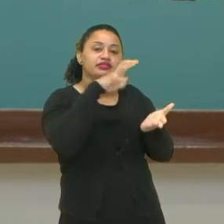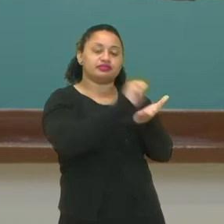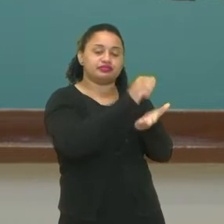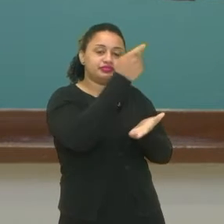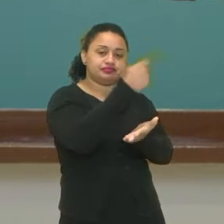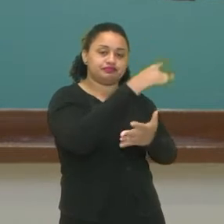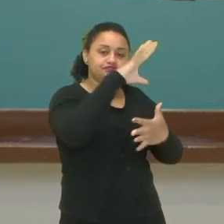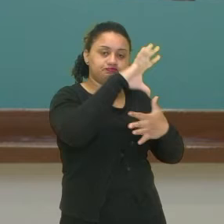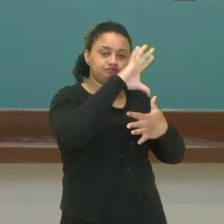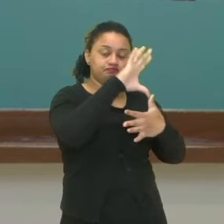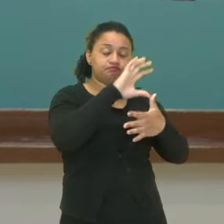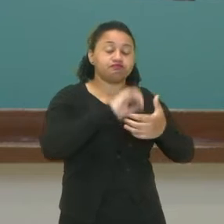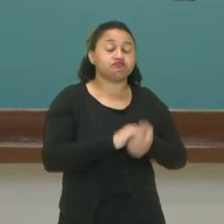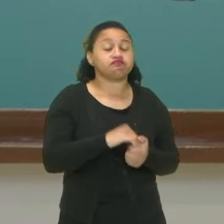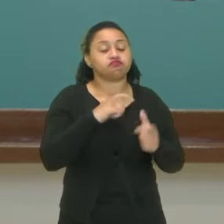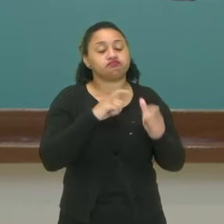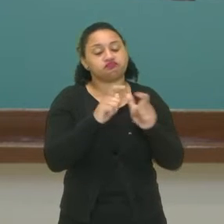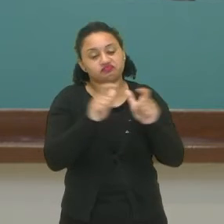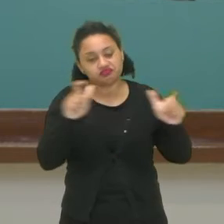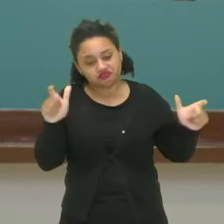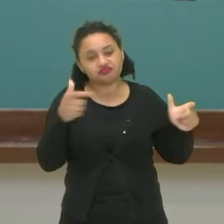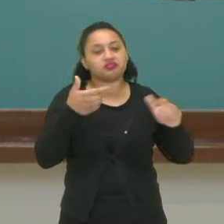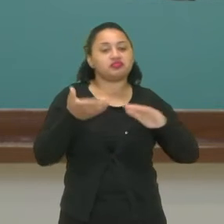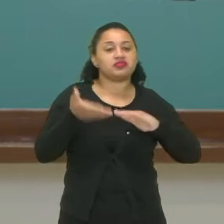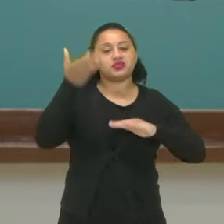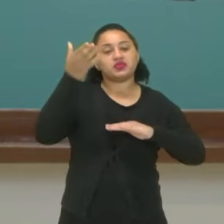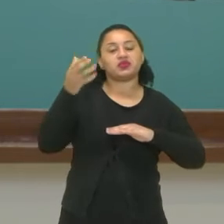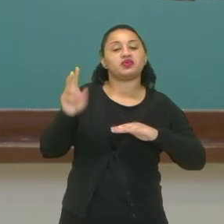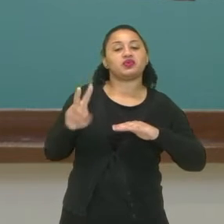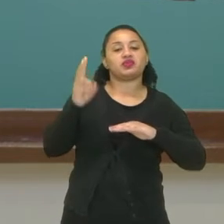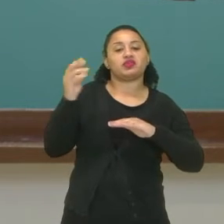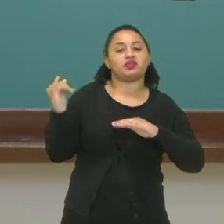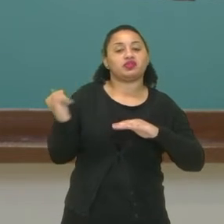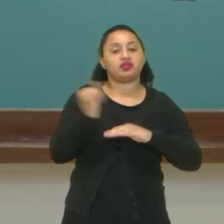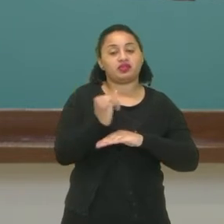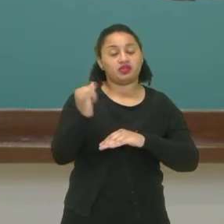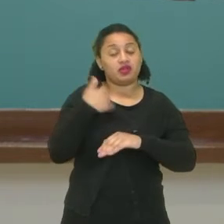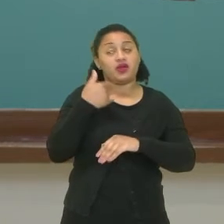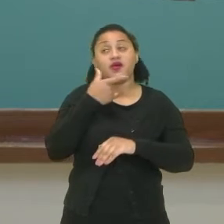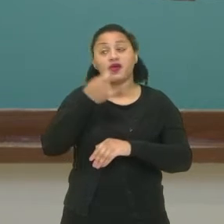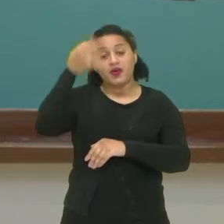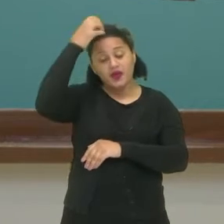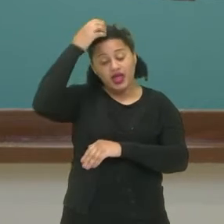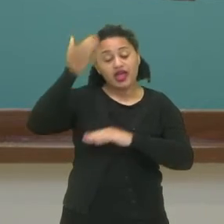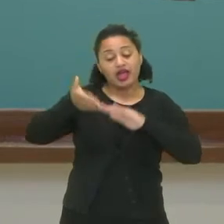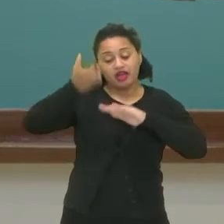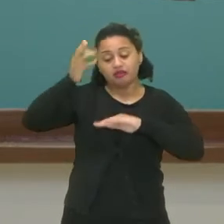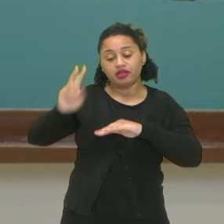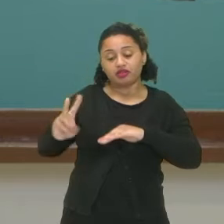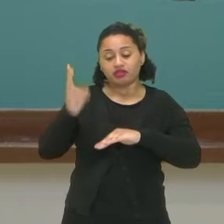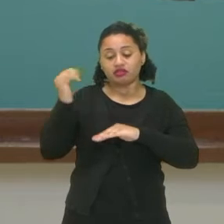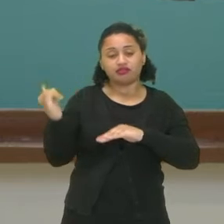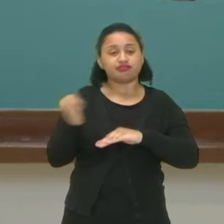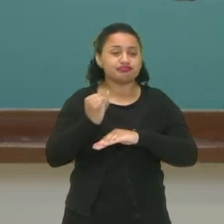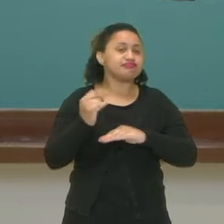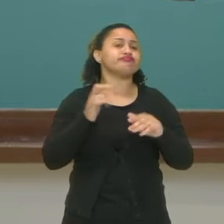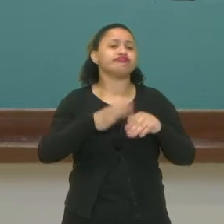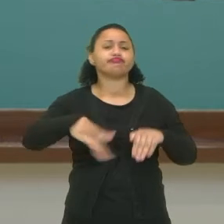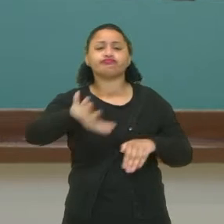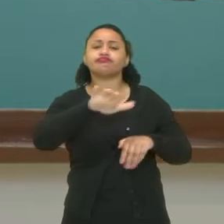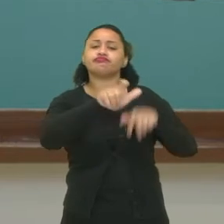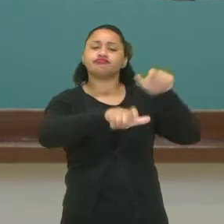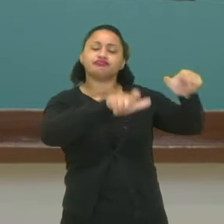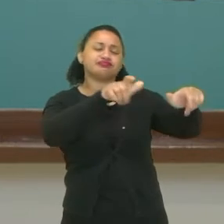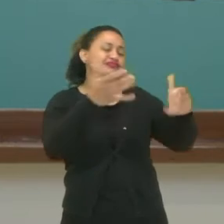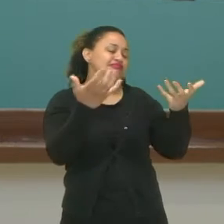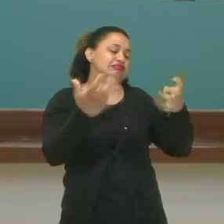América. Então houve um aumento dos impostos, né? O rei aumenta os impostos, gerando uma insatisfação muito grande dos